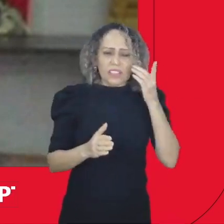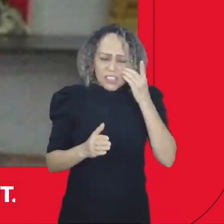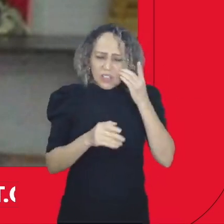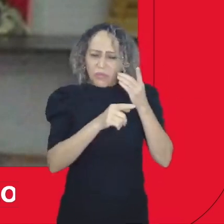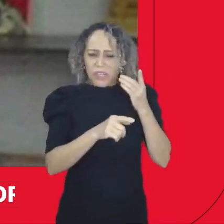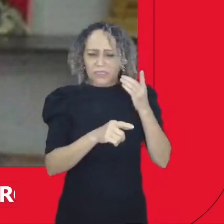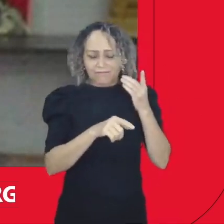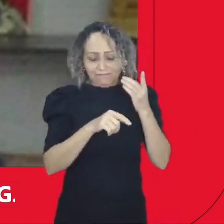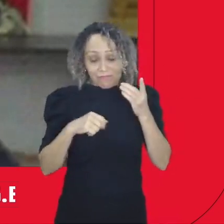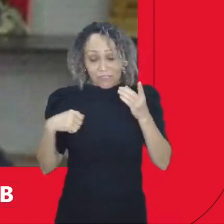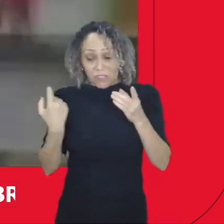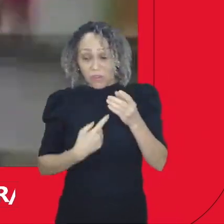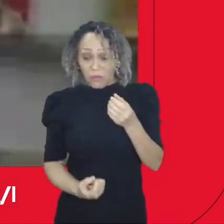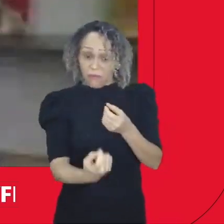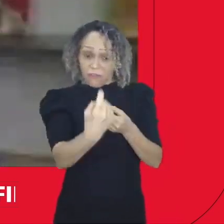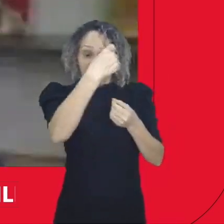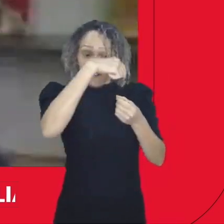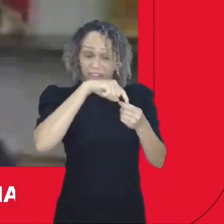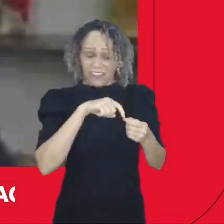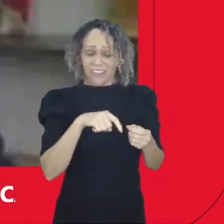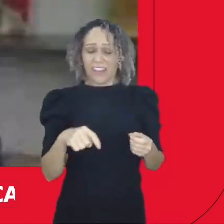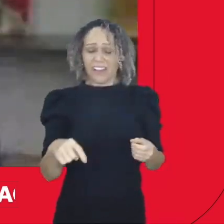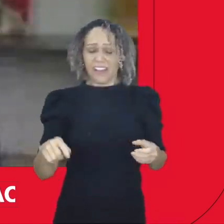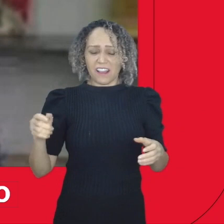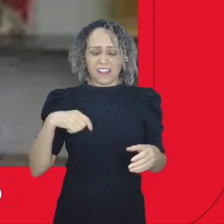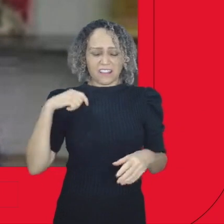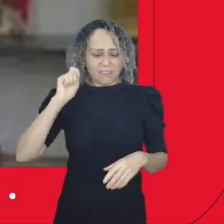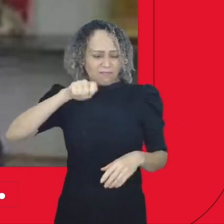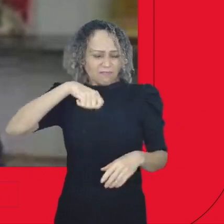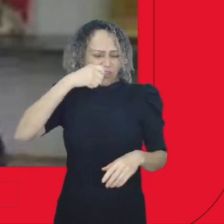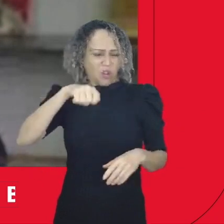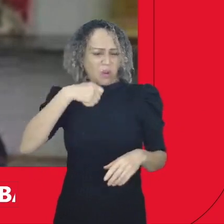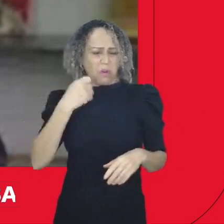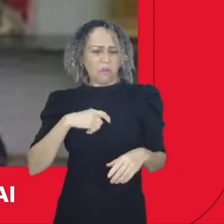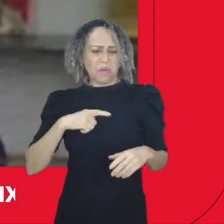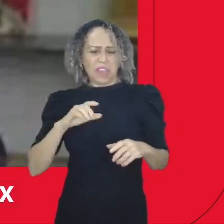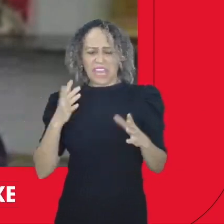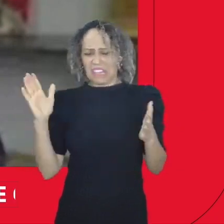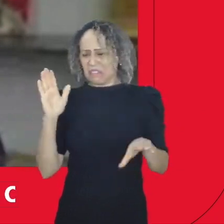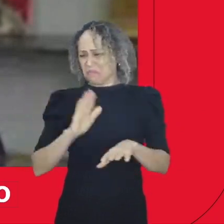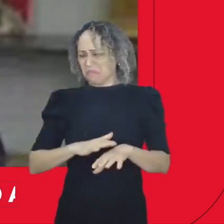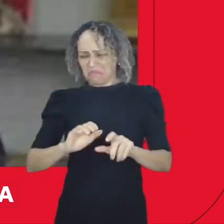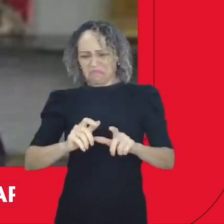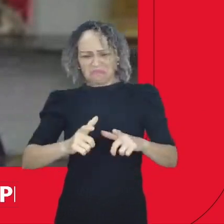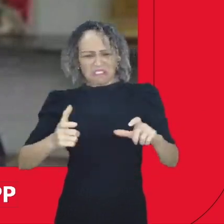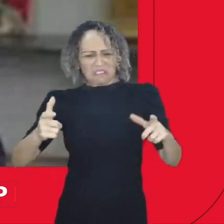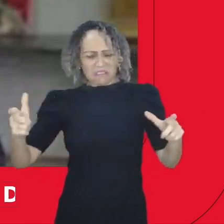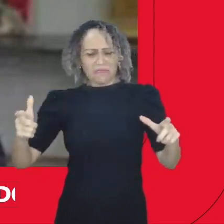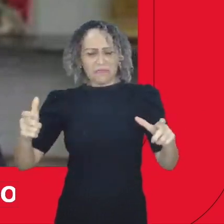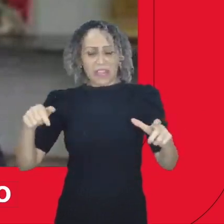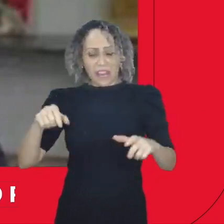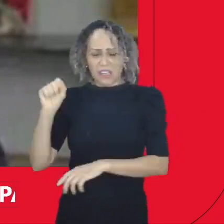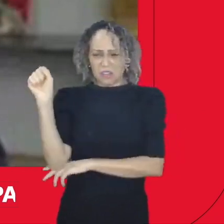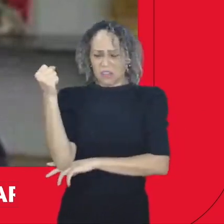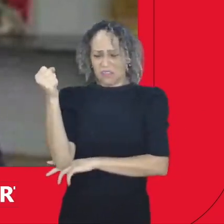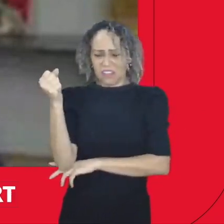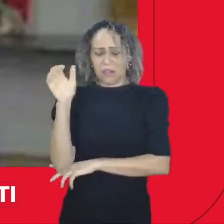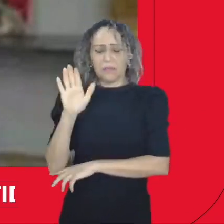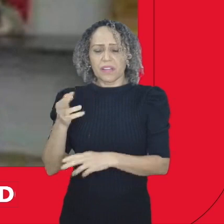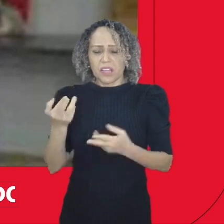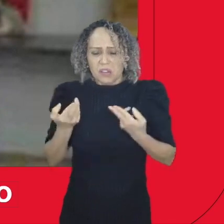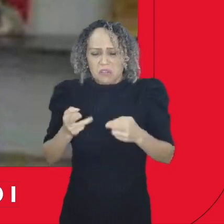Grande do Sul, que o churrasco faz parte da nossa cultura, além de ser uma comida boa, né? O churrasco dos